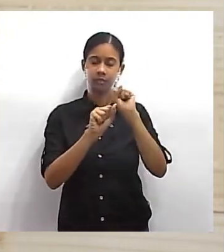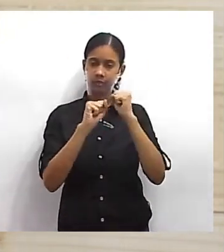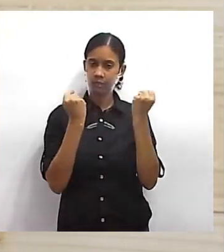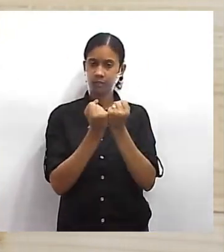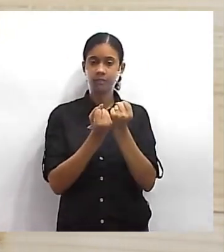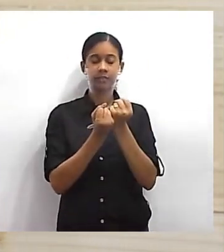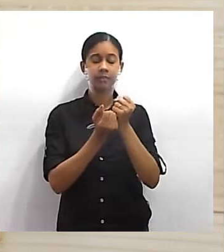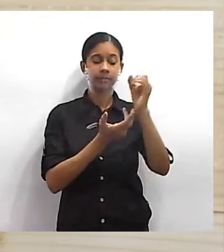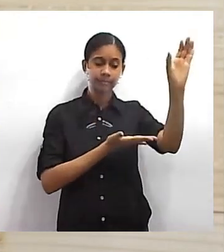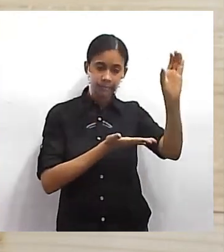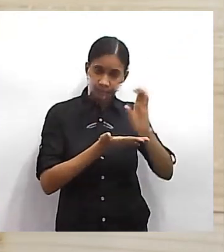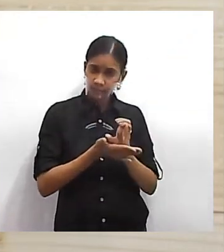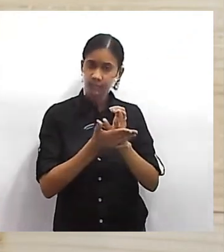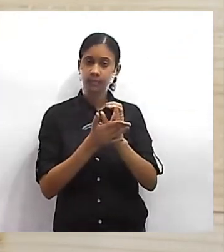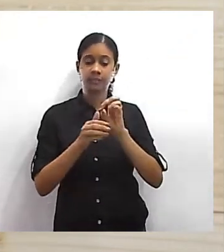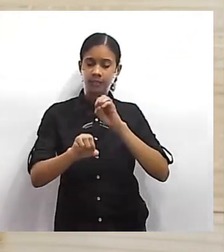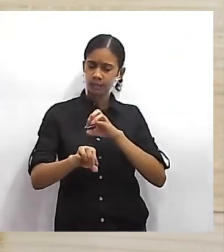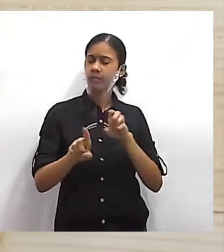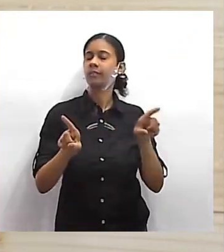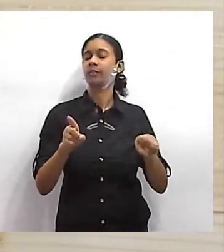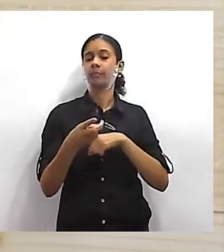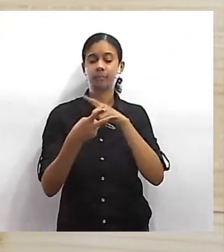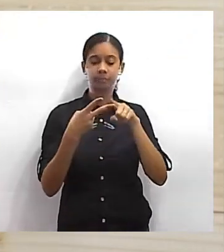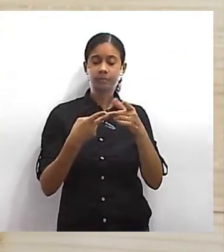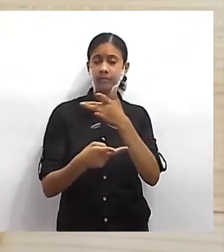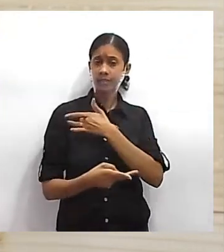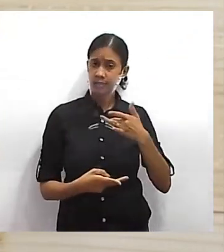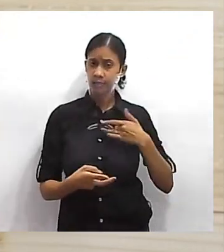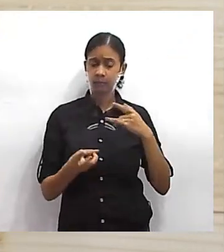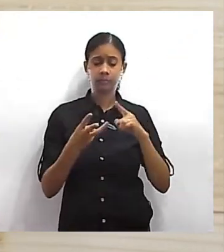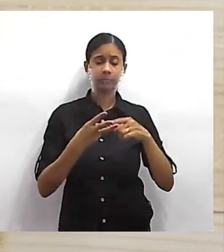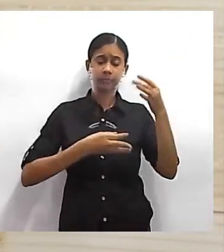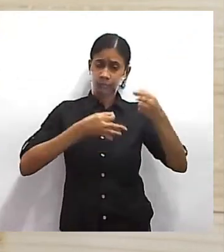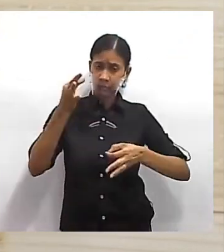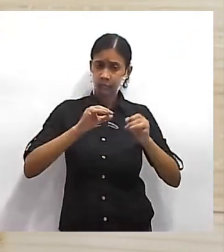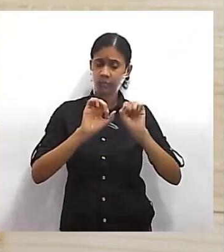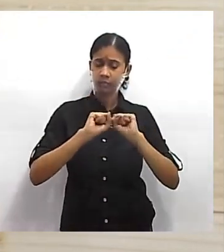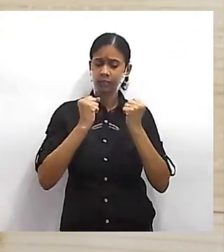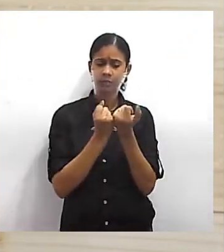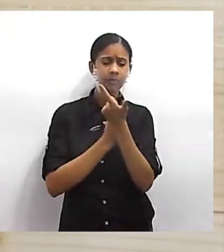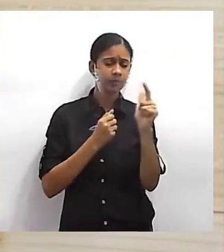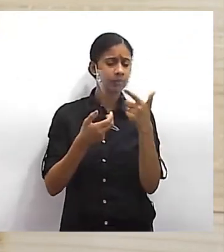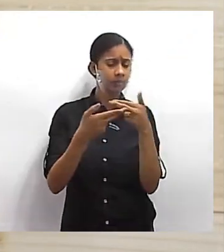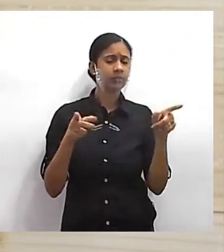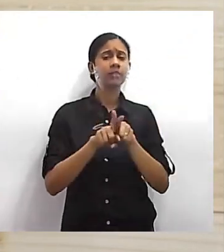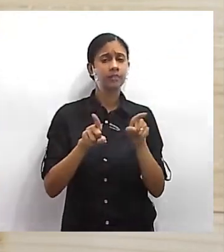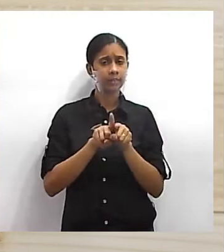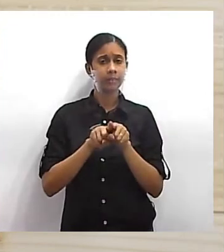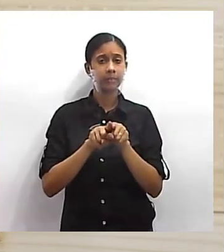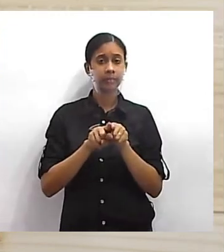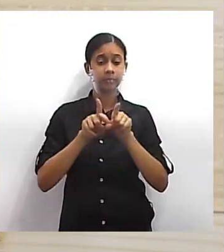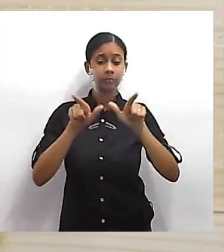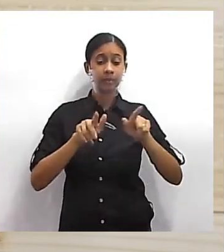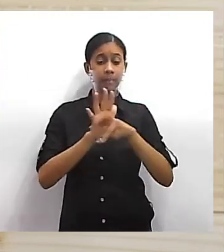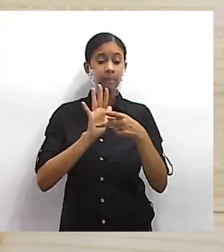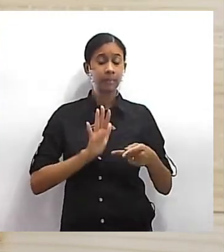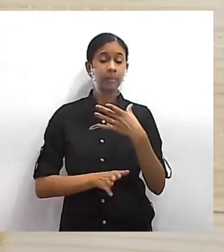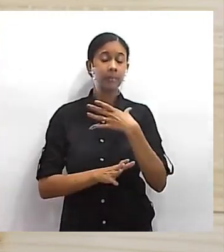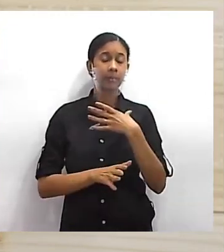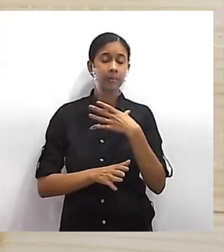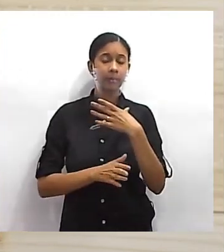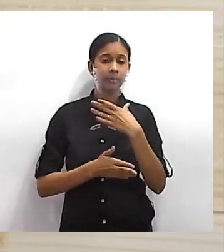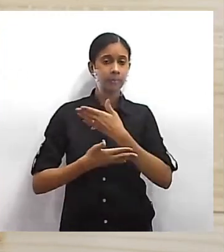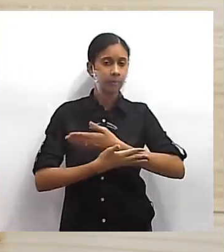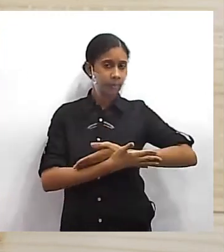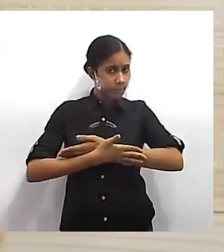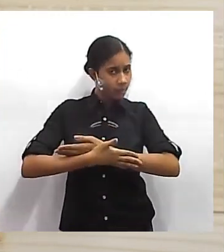educação, saúde, justiça social, entre outros, creches, por exemplo. Estas iniciativas buscam